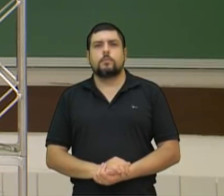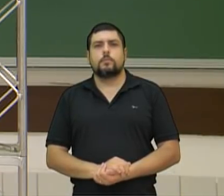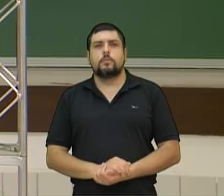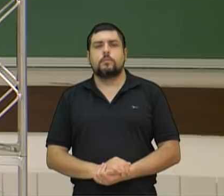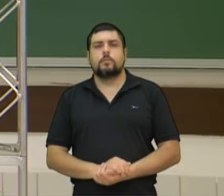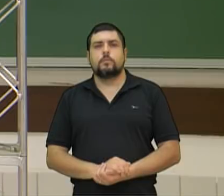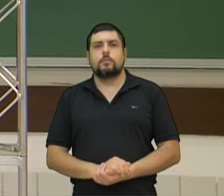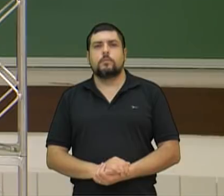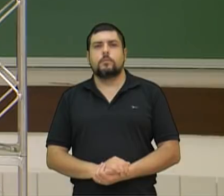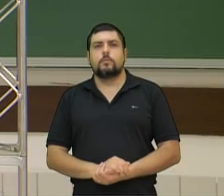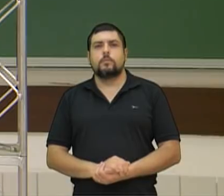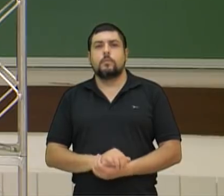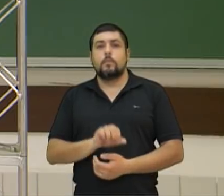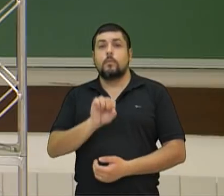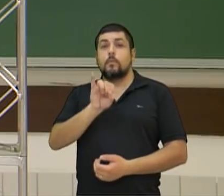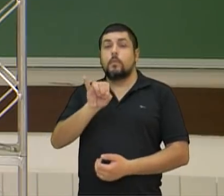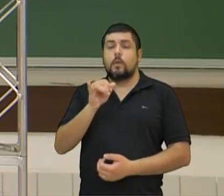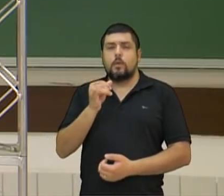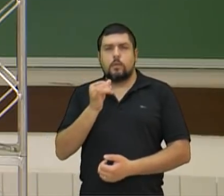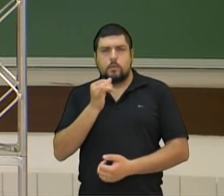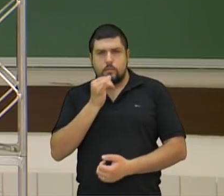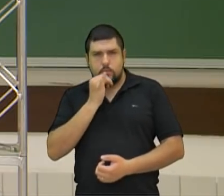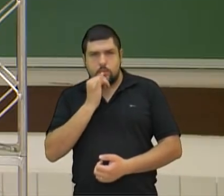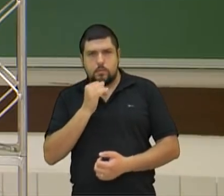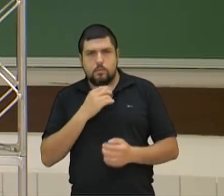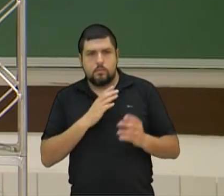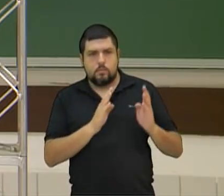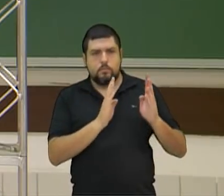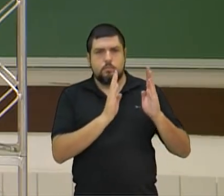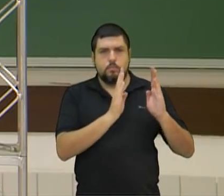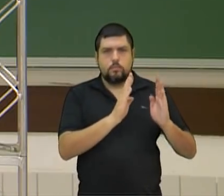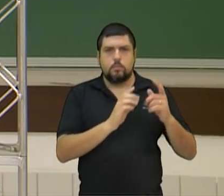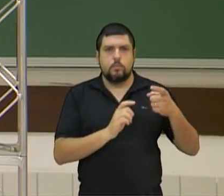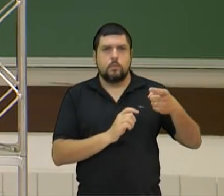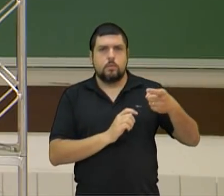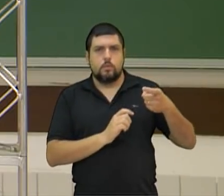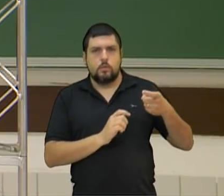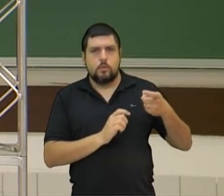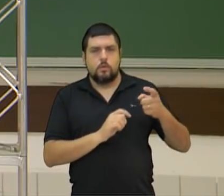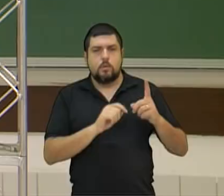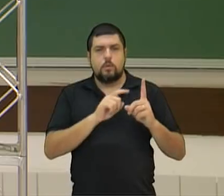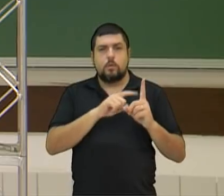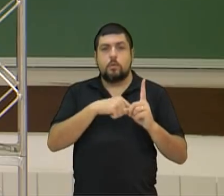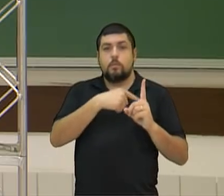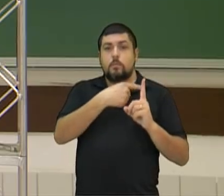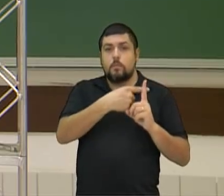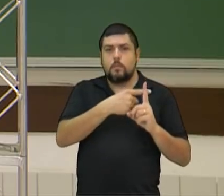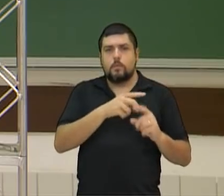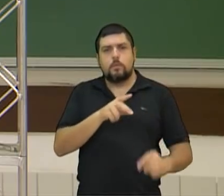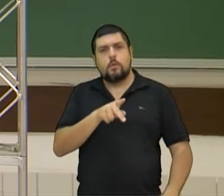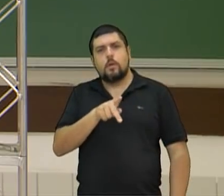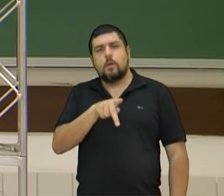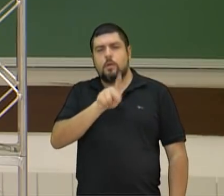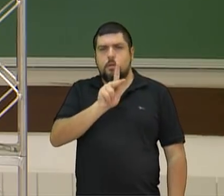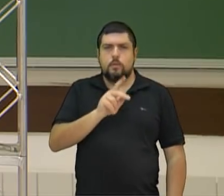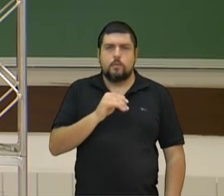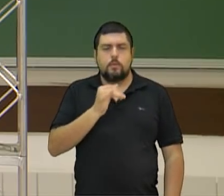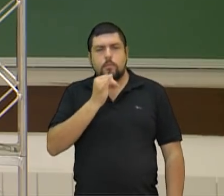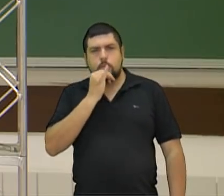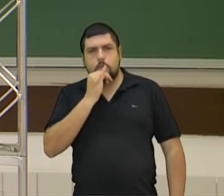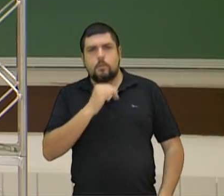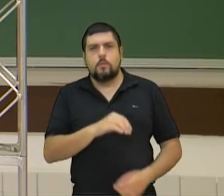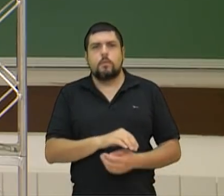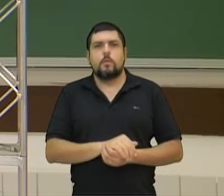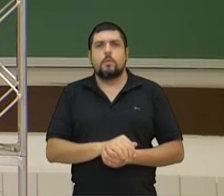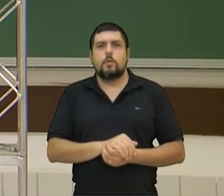Se, por exemplo, eu tiver módulo de x mais k, por exemplo, tá? O meu k